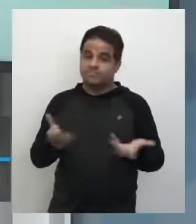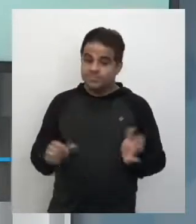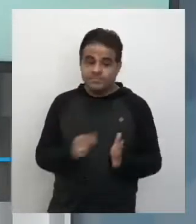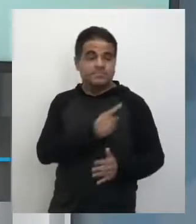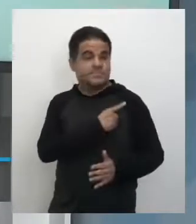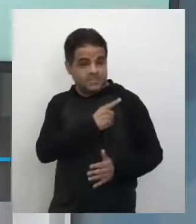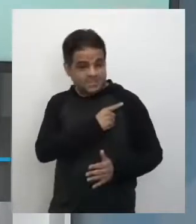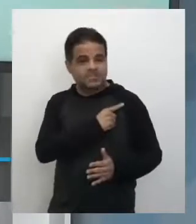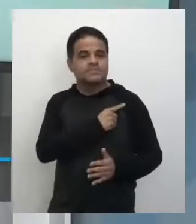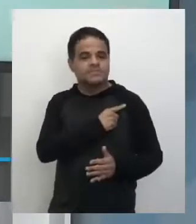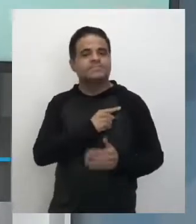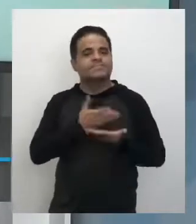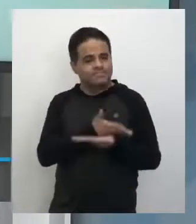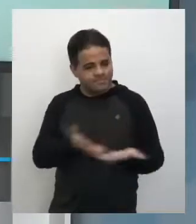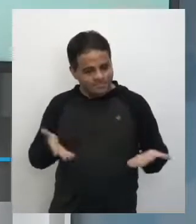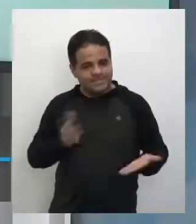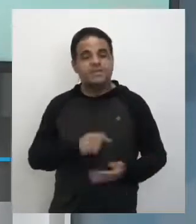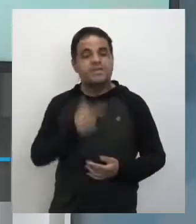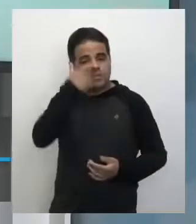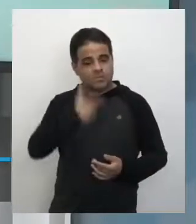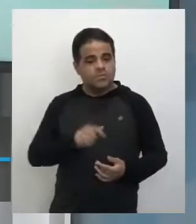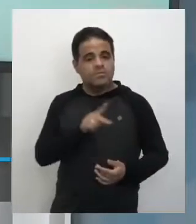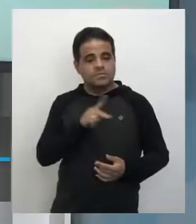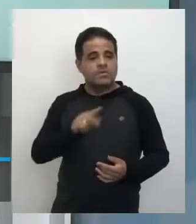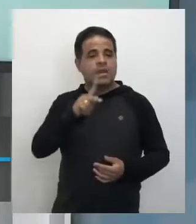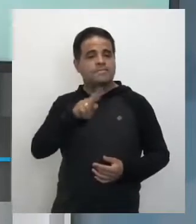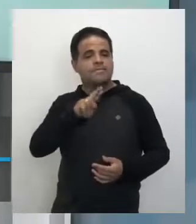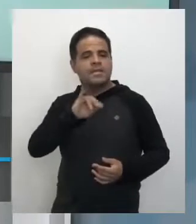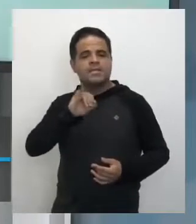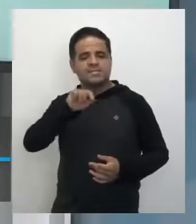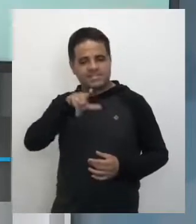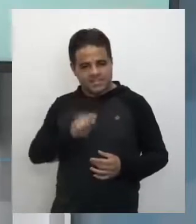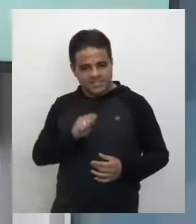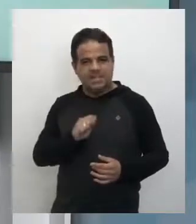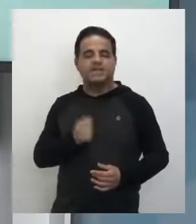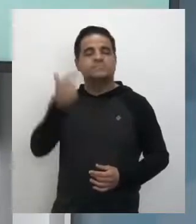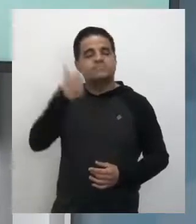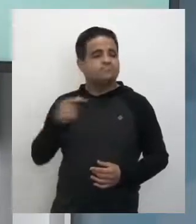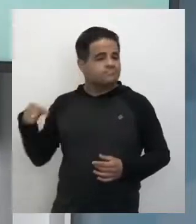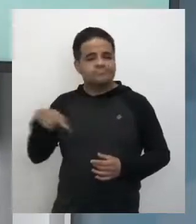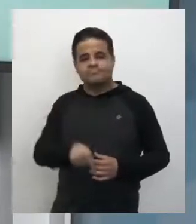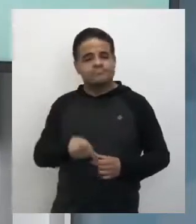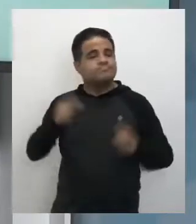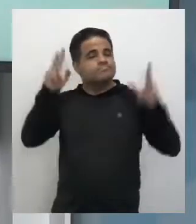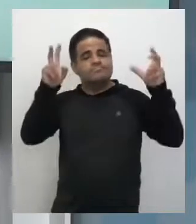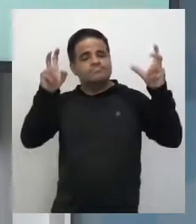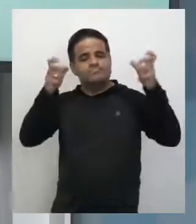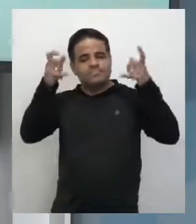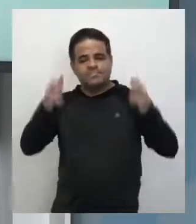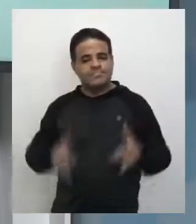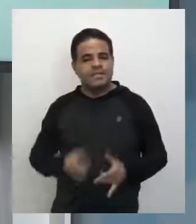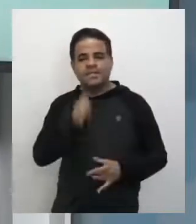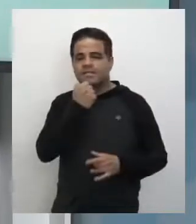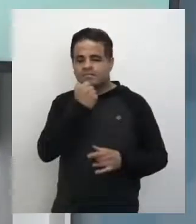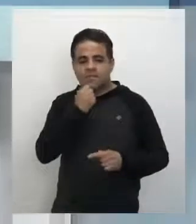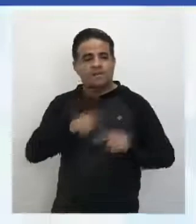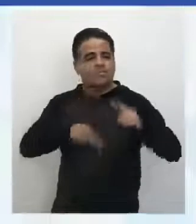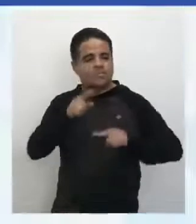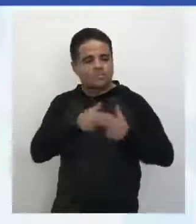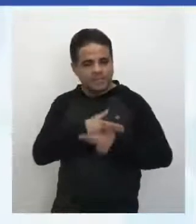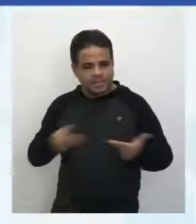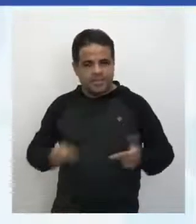primeira série do ensino médio. Eu sou a professora Priscila e hoje a gente vai falar um pouquinho sobre a ciência dos materiais e